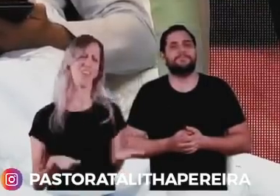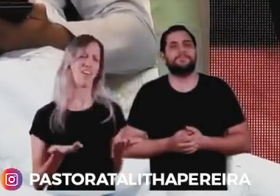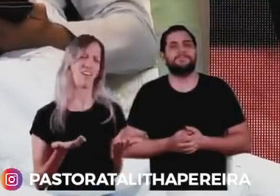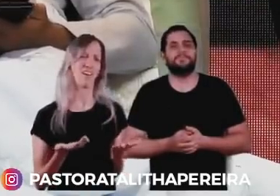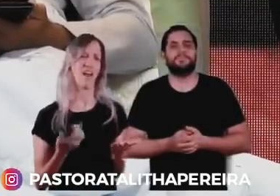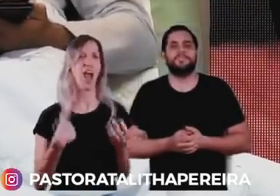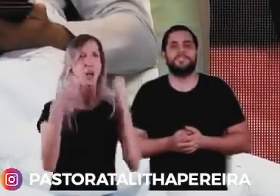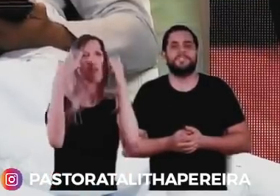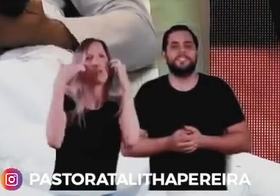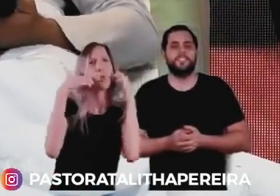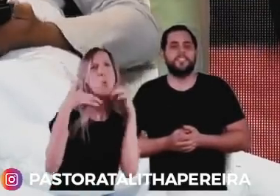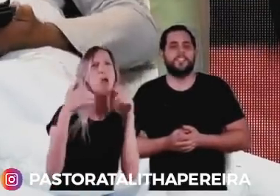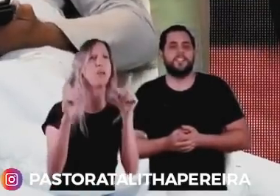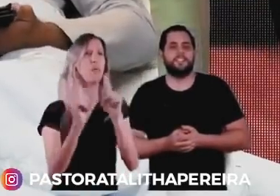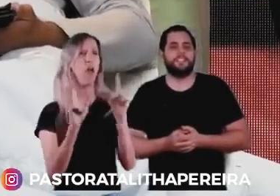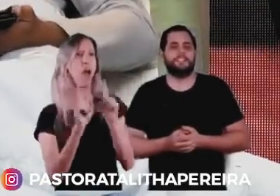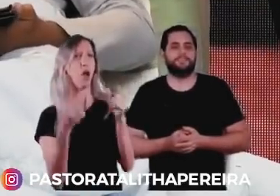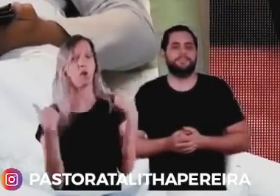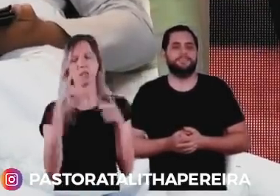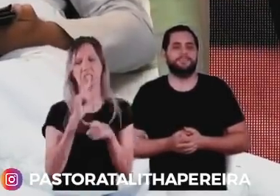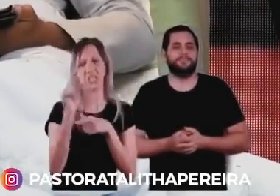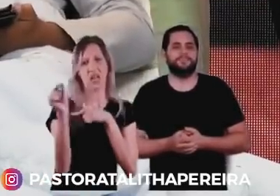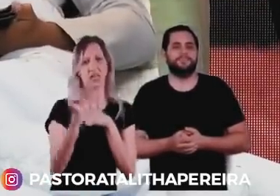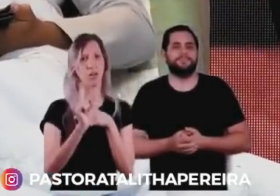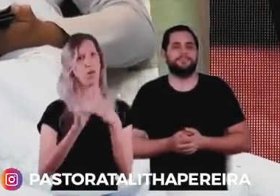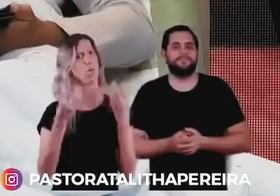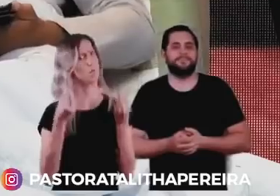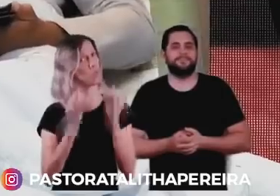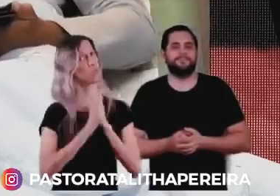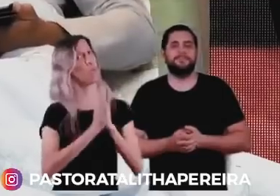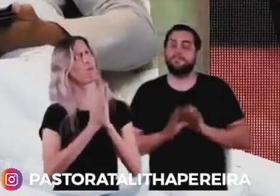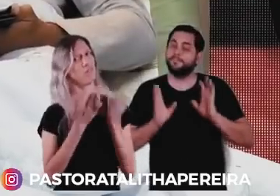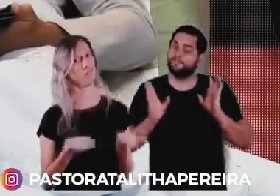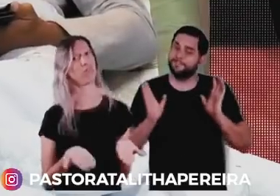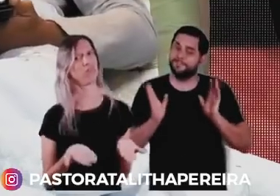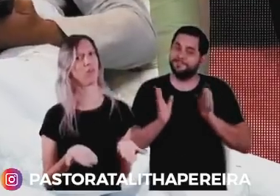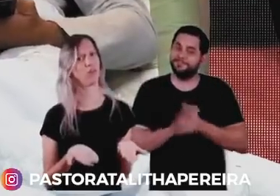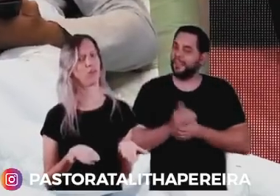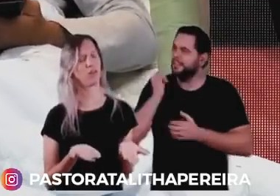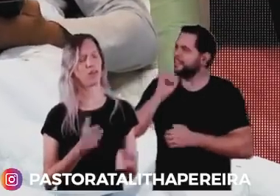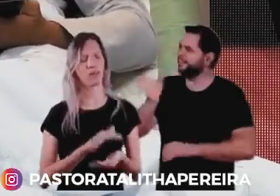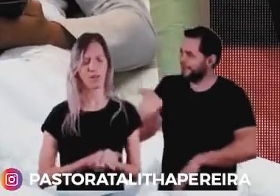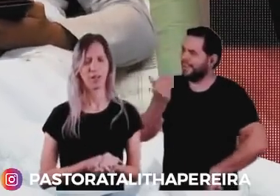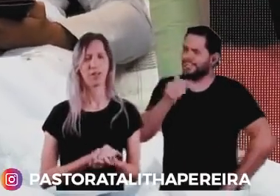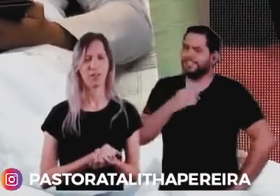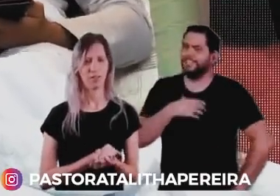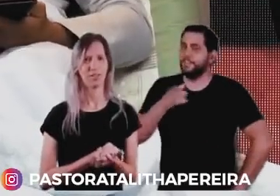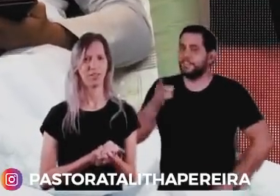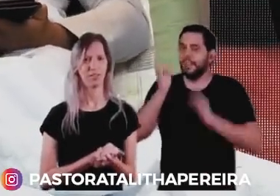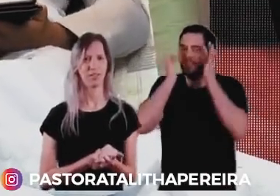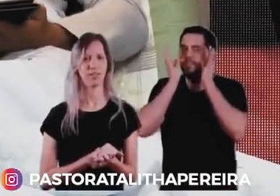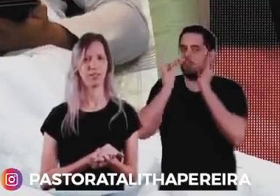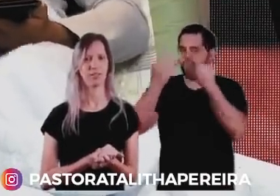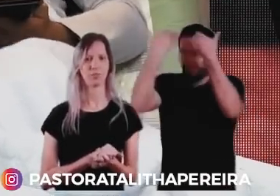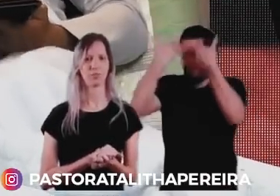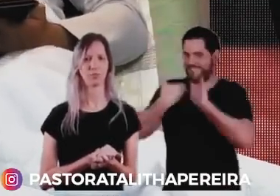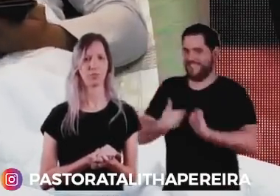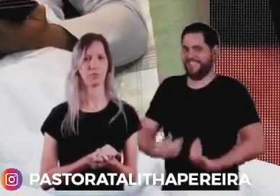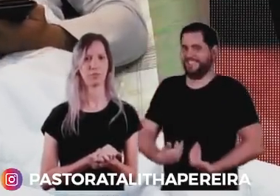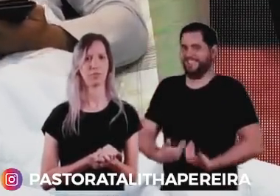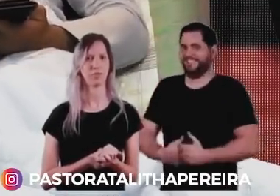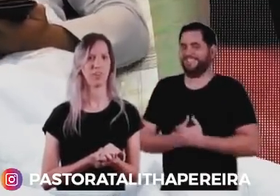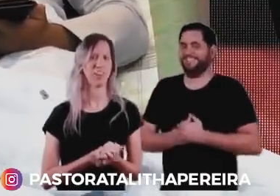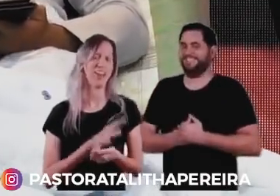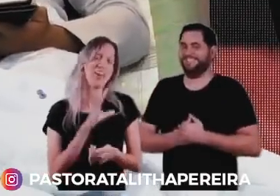não suei, eu não saí, pelo amor de Deus. Filha, diz aí, tu és testemunha aqui do teu gatão aqui. Edson,